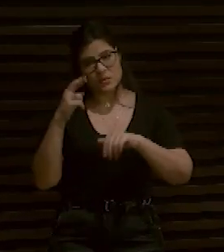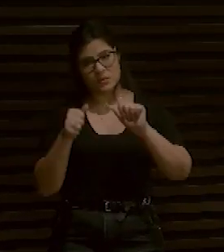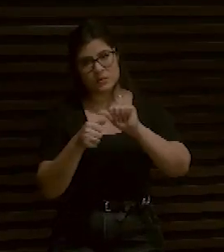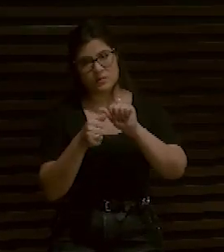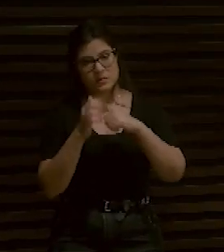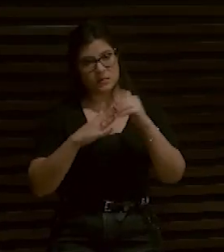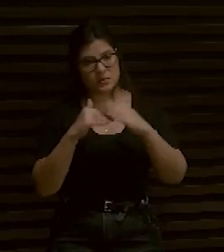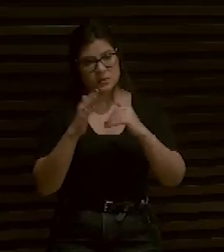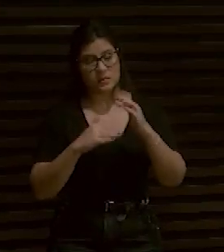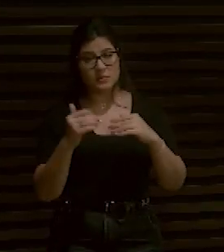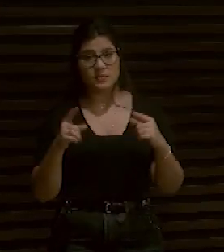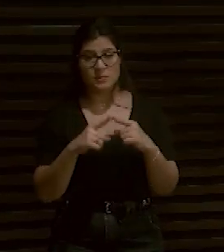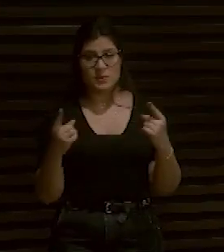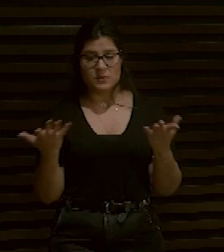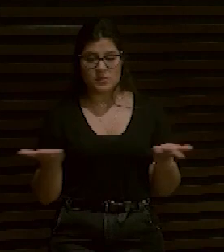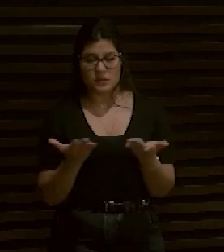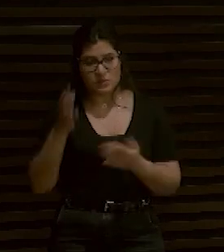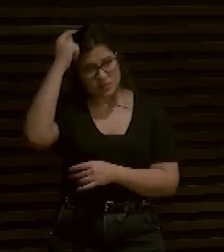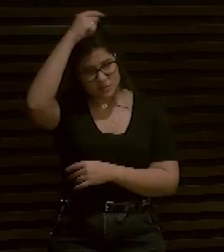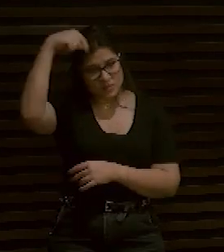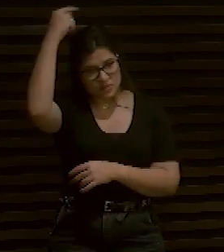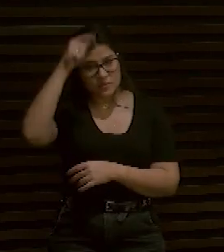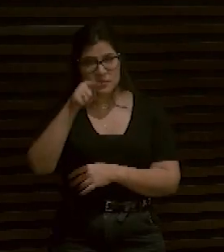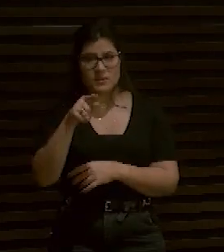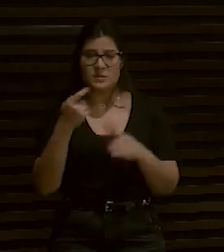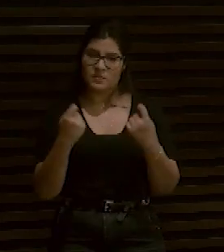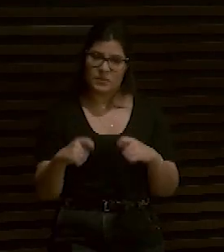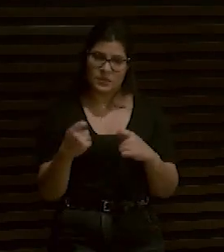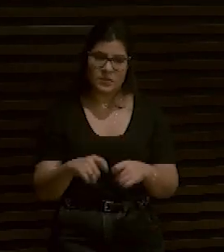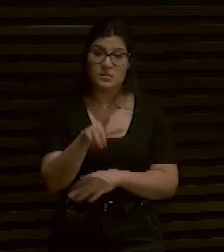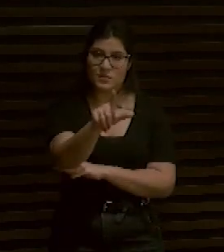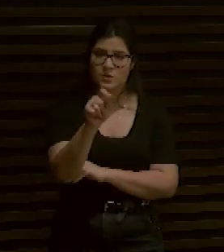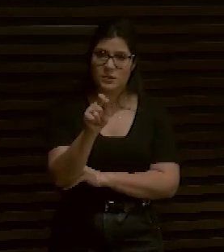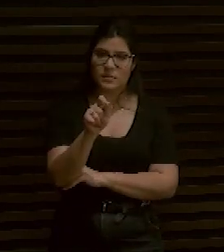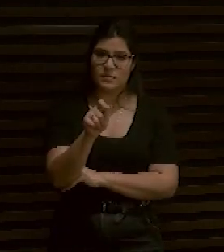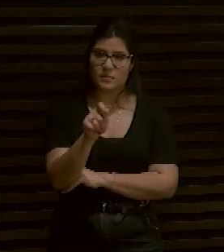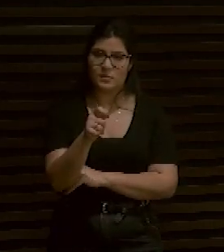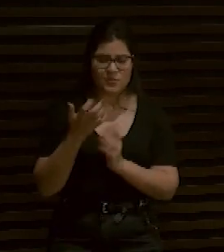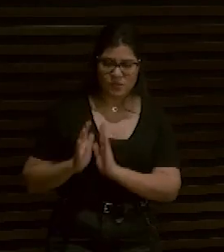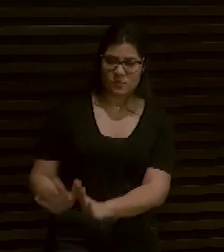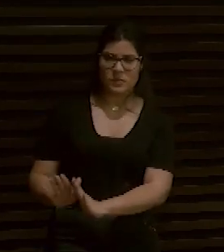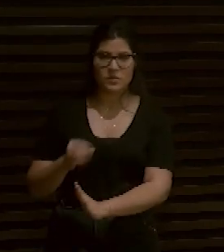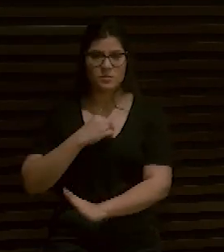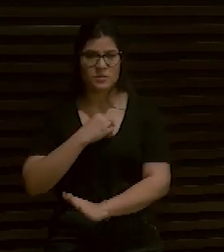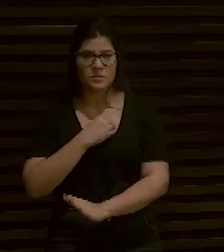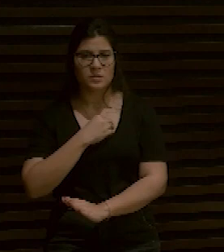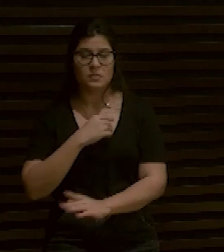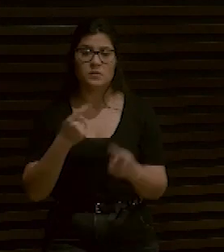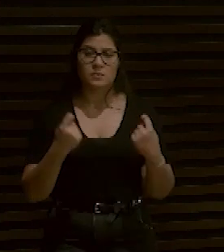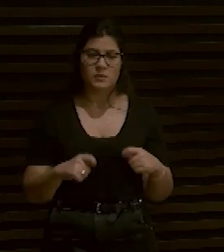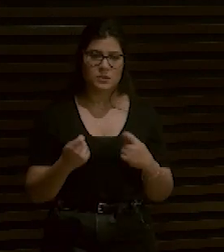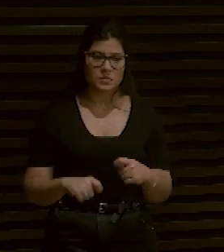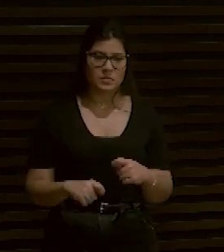santificação, é você que tem que pegar e cancelar essa plataforma de streaming. É você que tem que ligar lá e falar, não quero mais. É você que tem que deletar